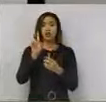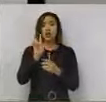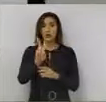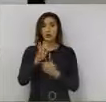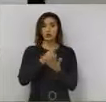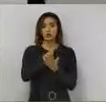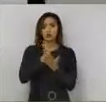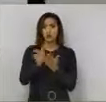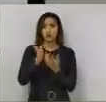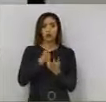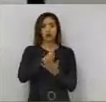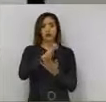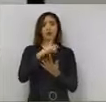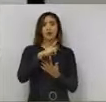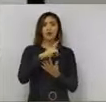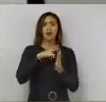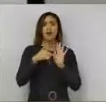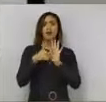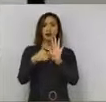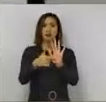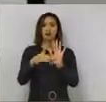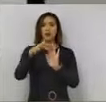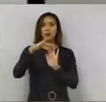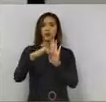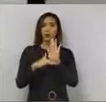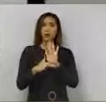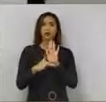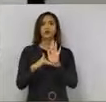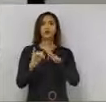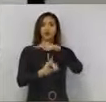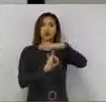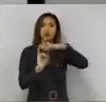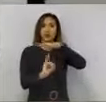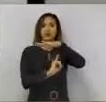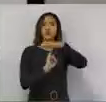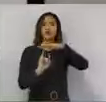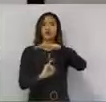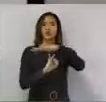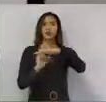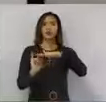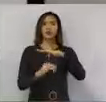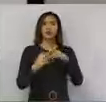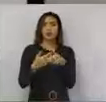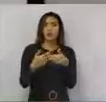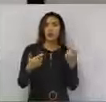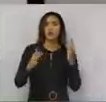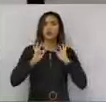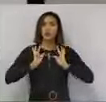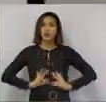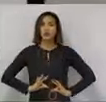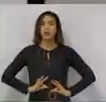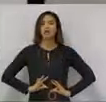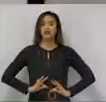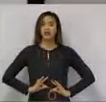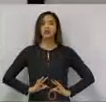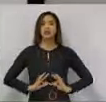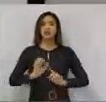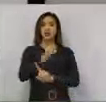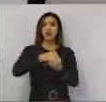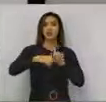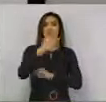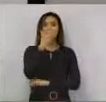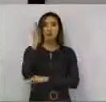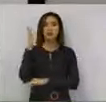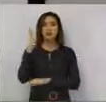primeira, nós teremos uma apresentação institucional de questões técnicas e socioambientais